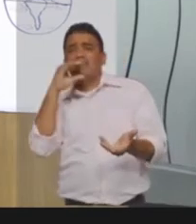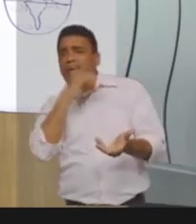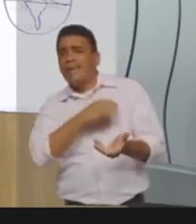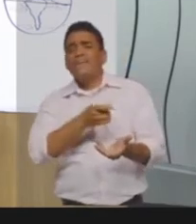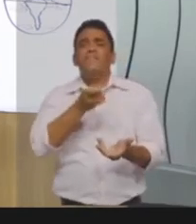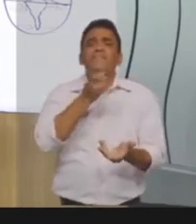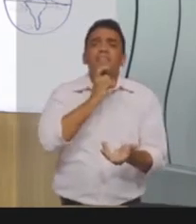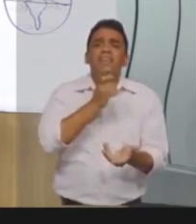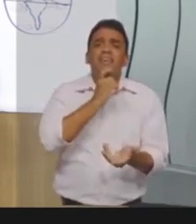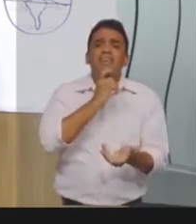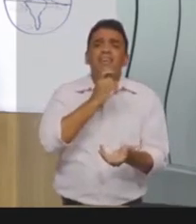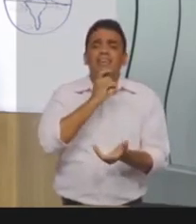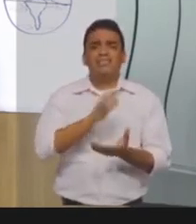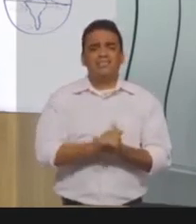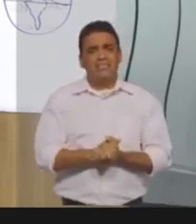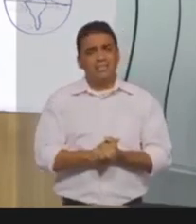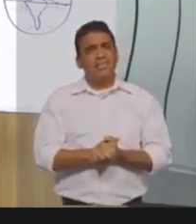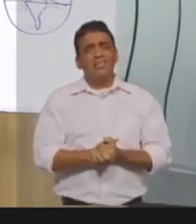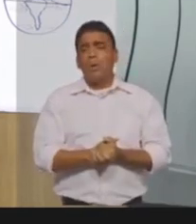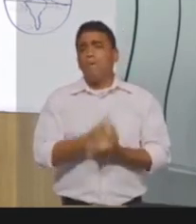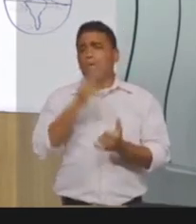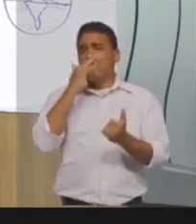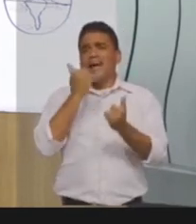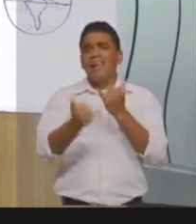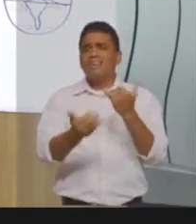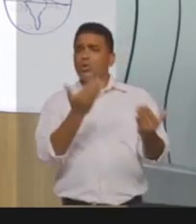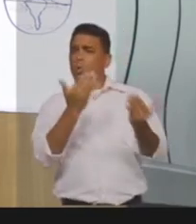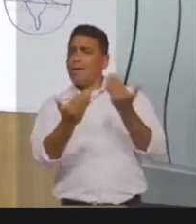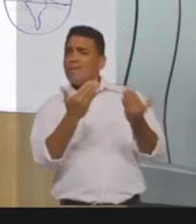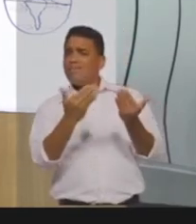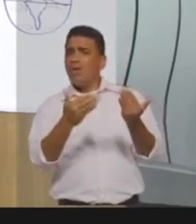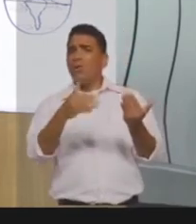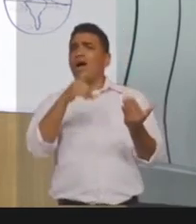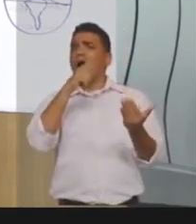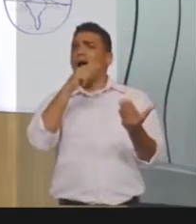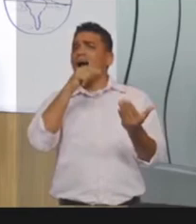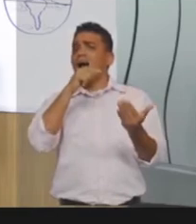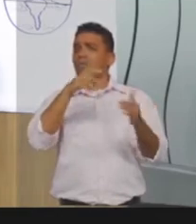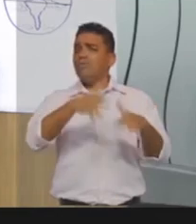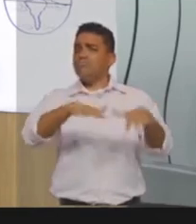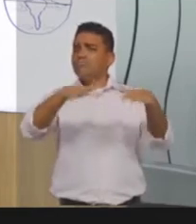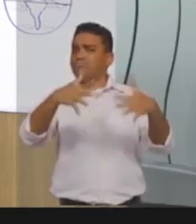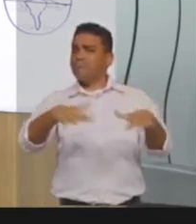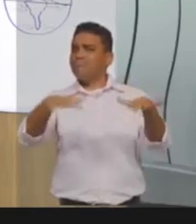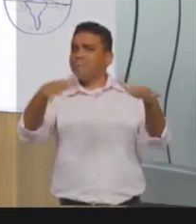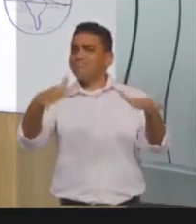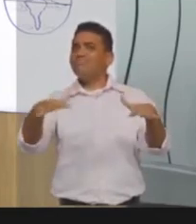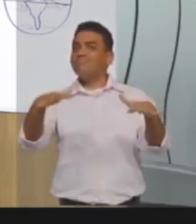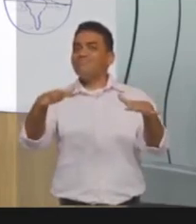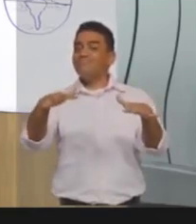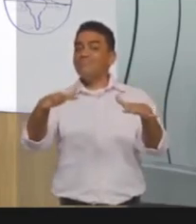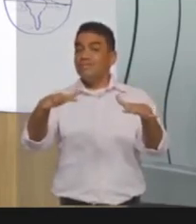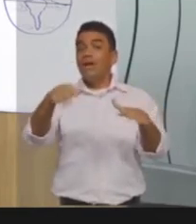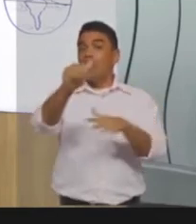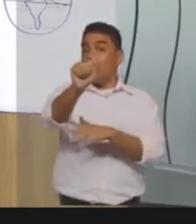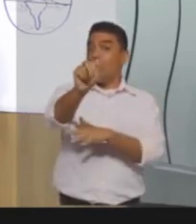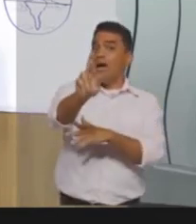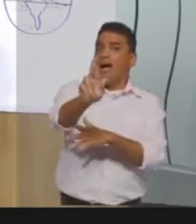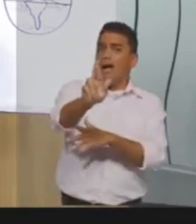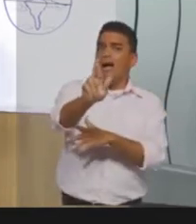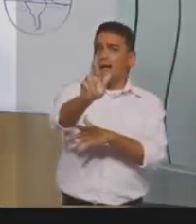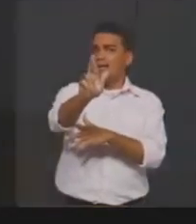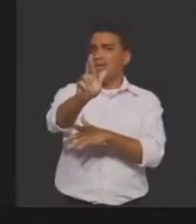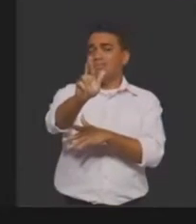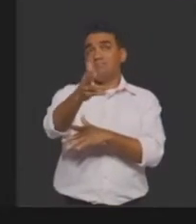uma relação parecida com as massas de água ou as massas oceânicas. Então, as massas de ar, elas também vão depender, se elas